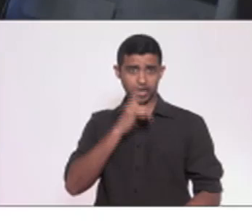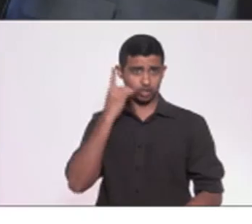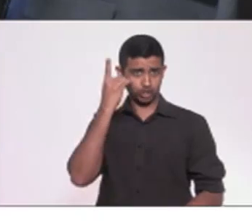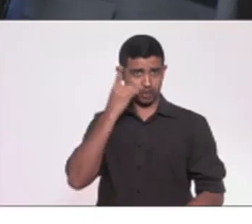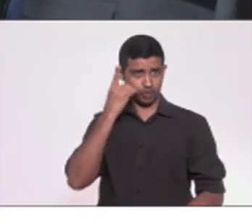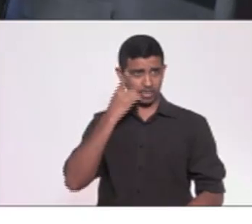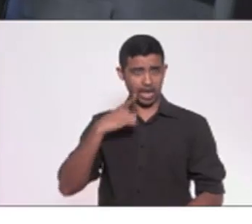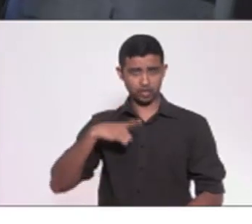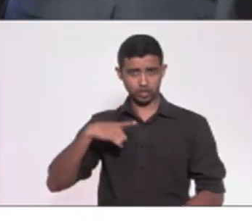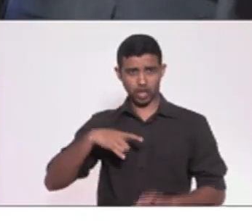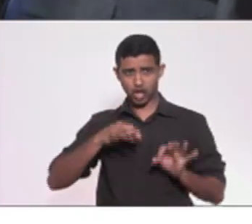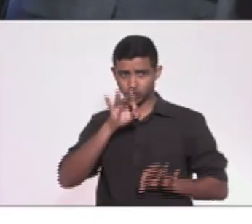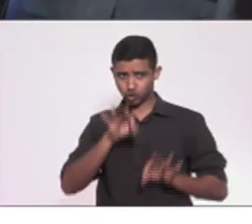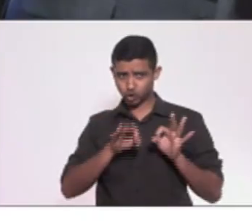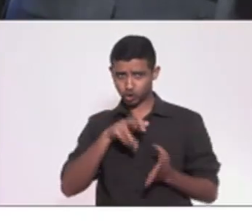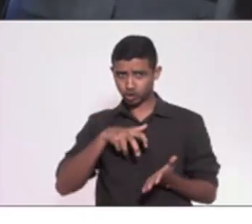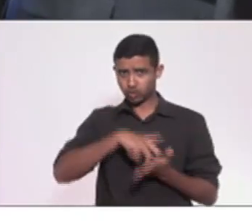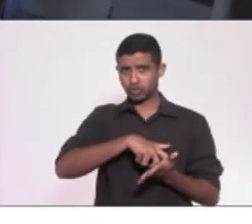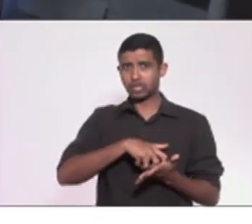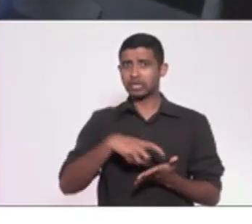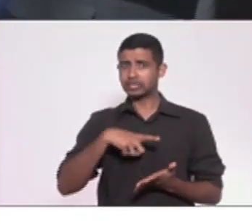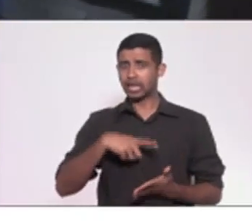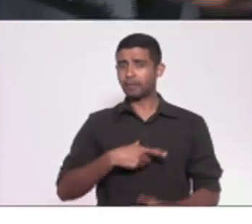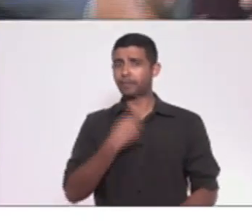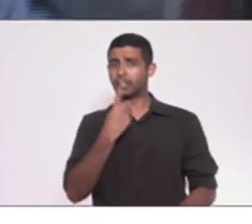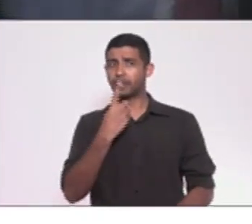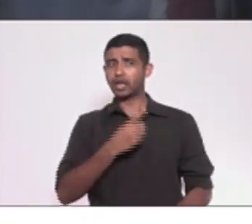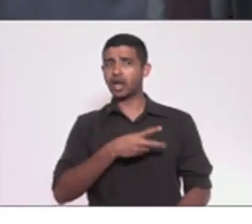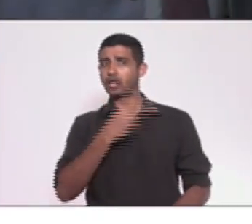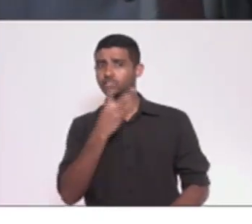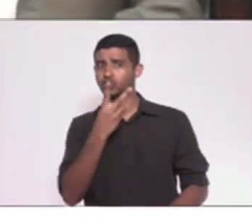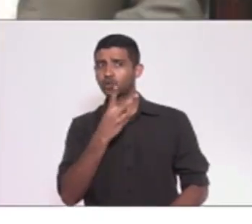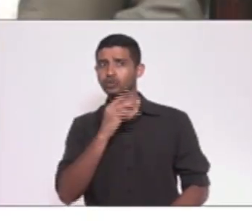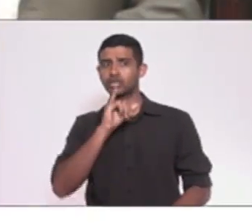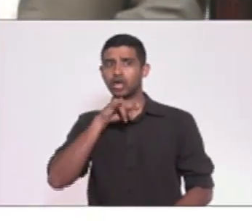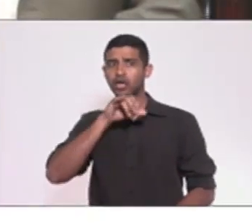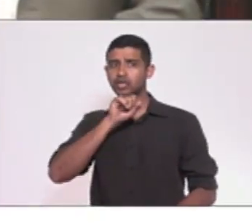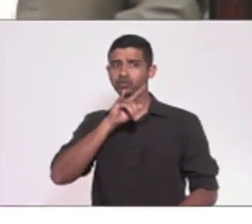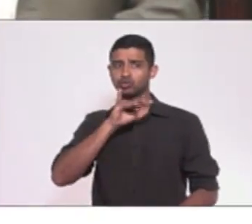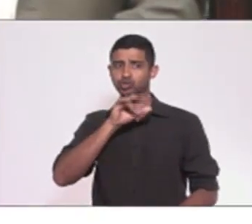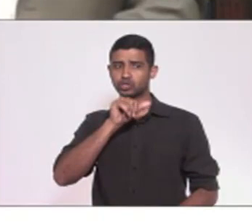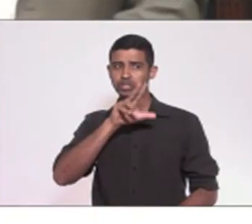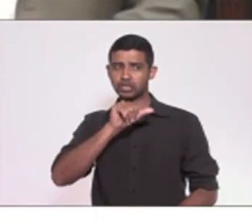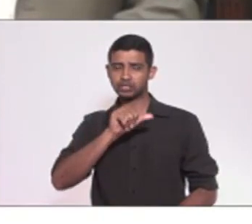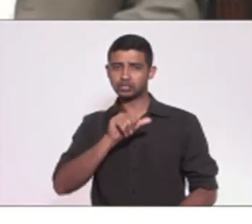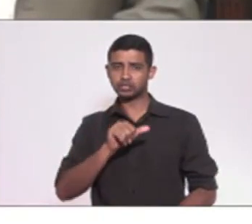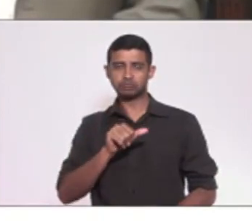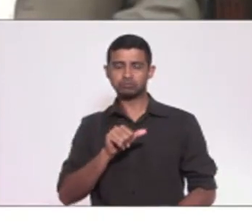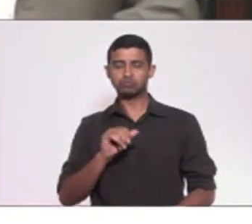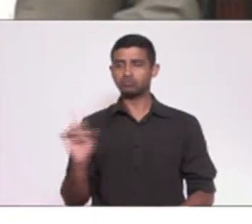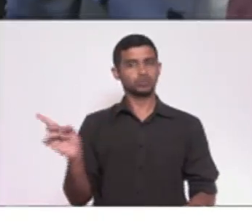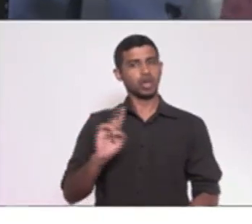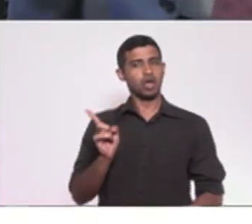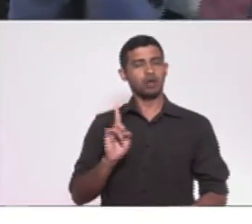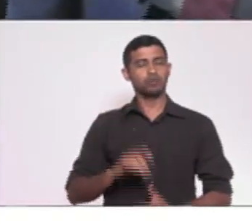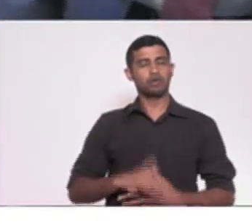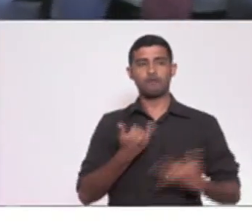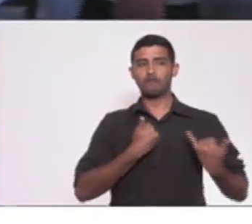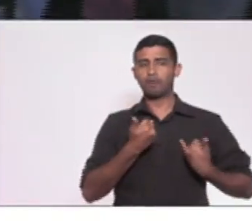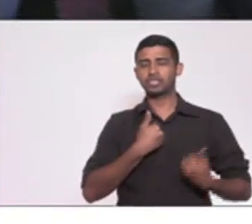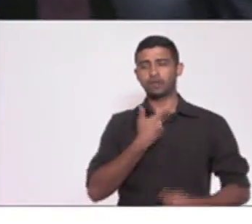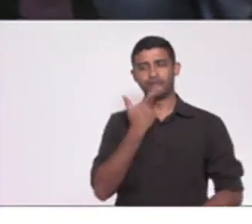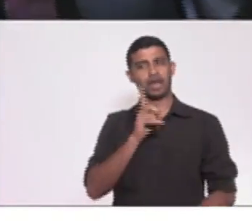questão, seja ela em primeira ou segunda instância? Pelas informações que temos, não. Senhor